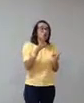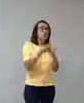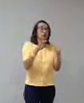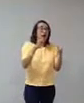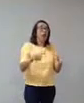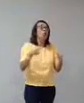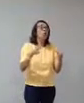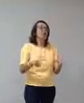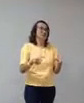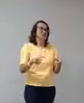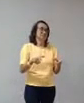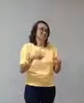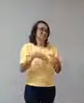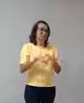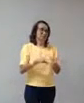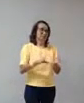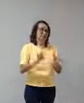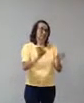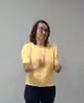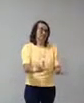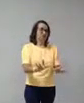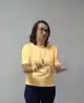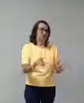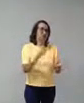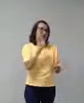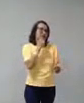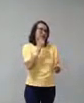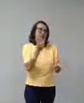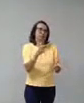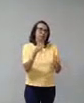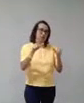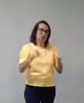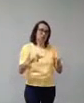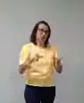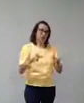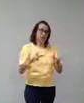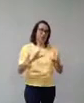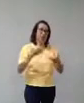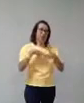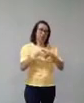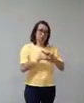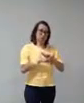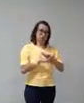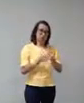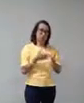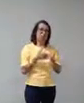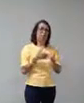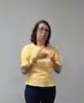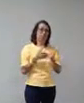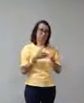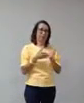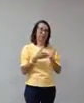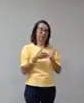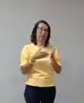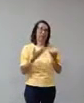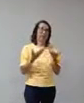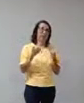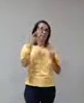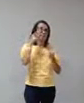essa exposição permanente. E, quem sabe, mais uma itinerância, se tiver recurso.